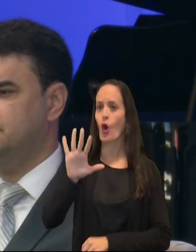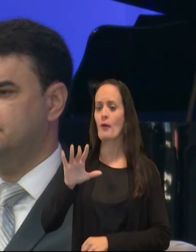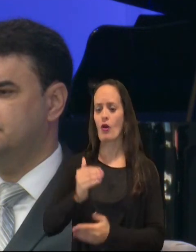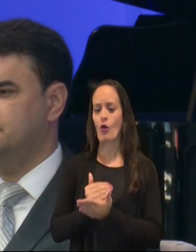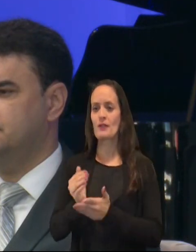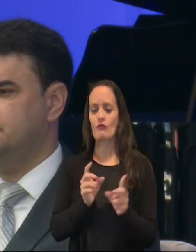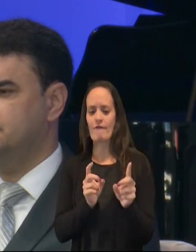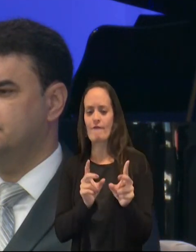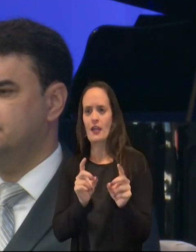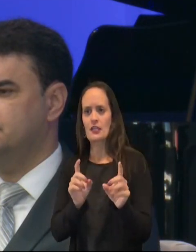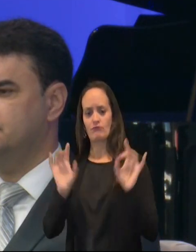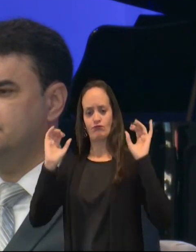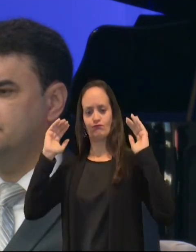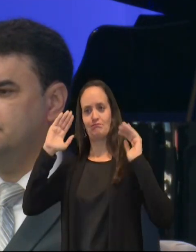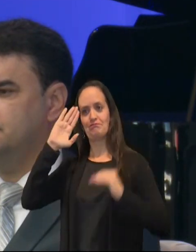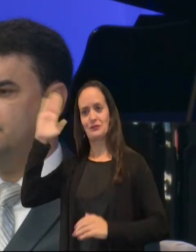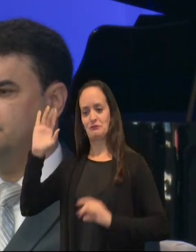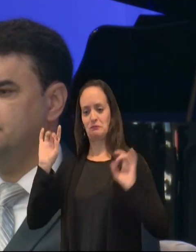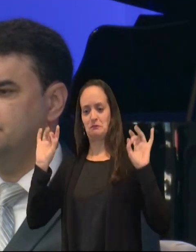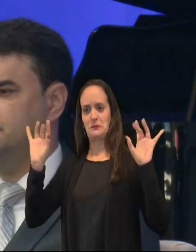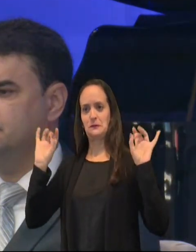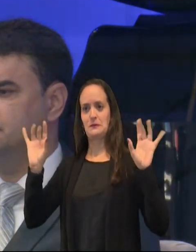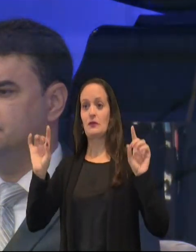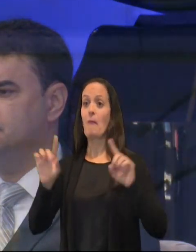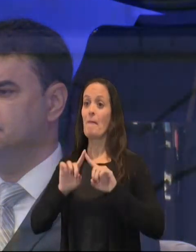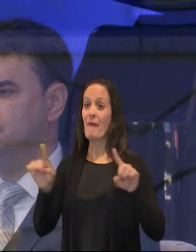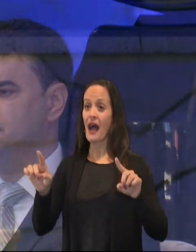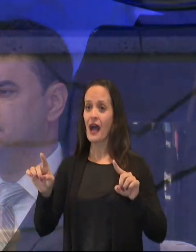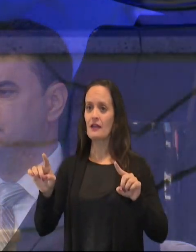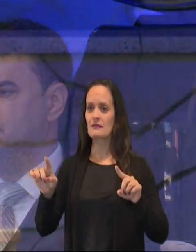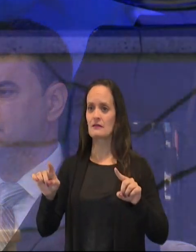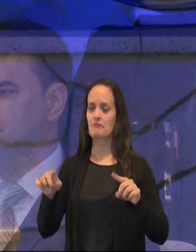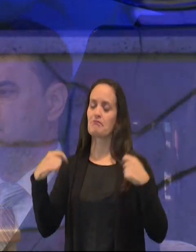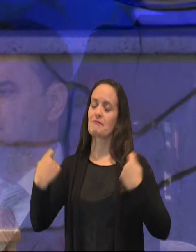de sucesso, mas precisava de Jesus.